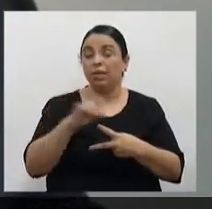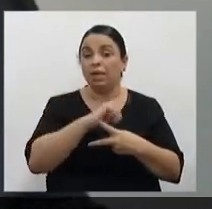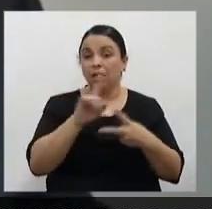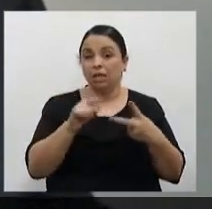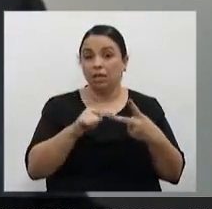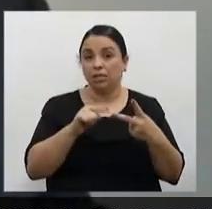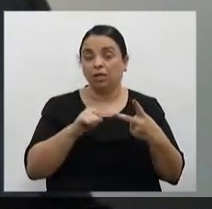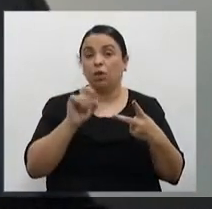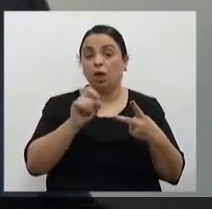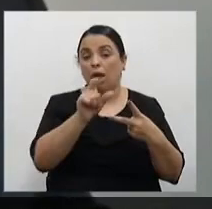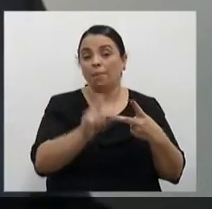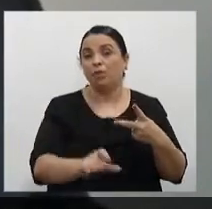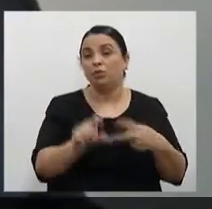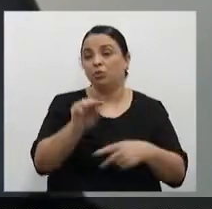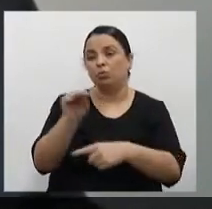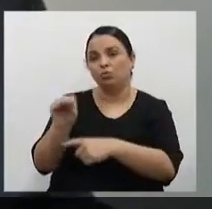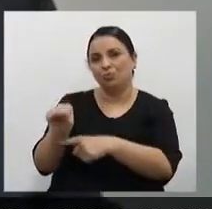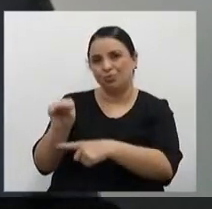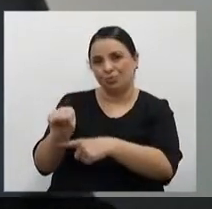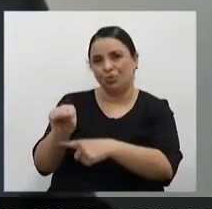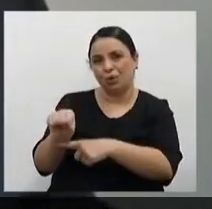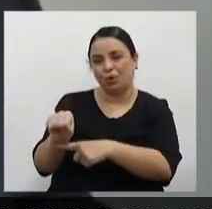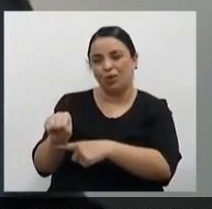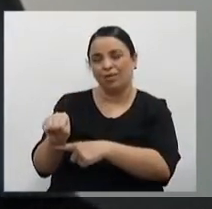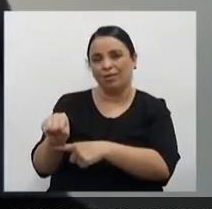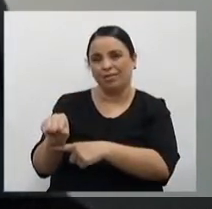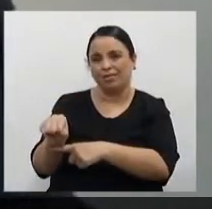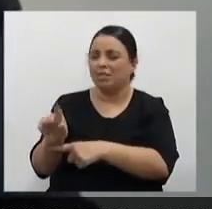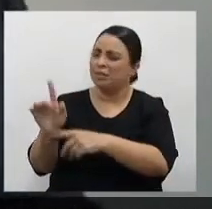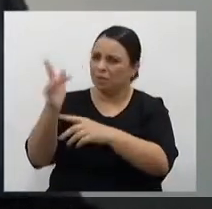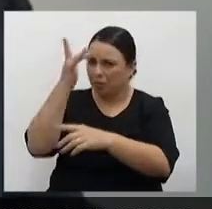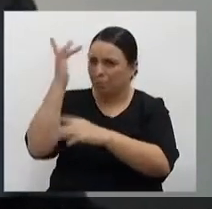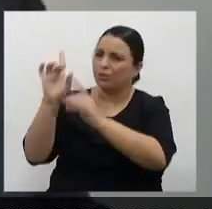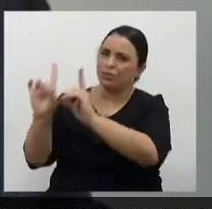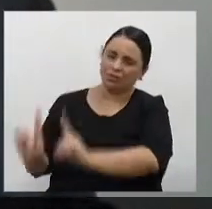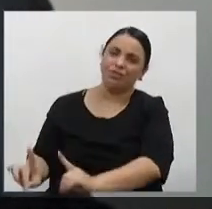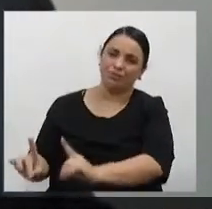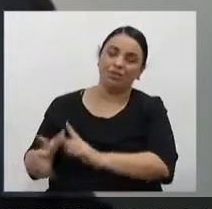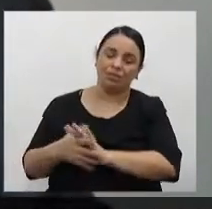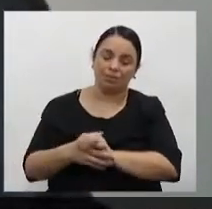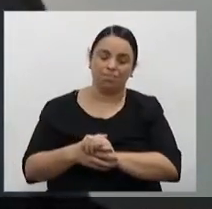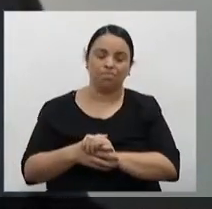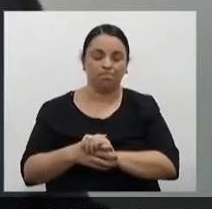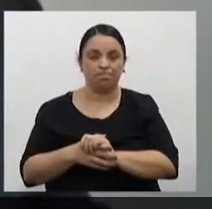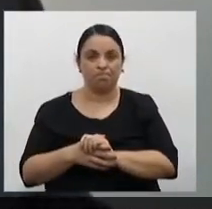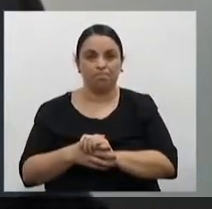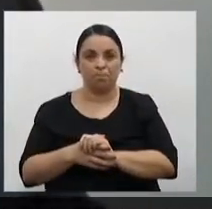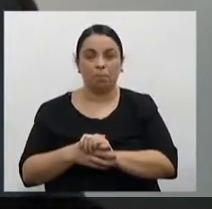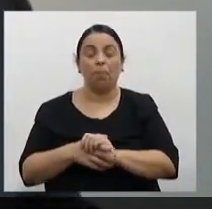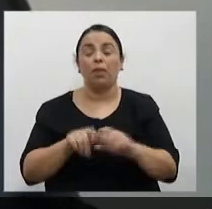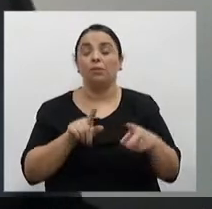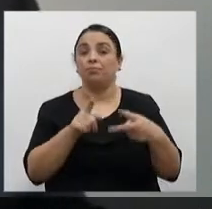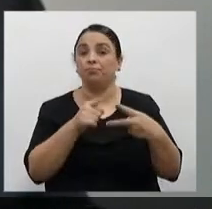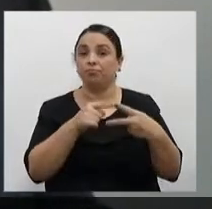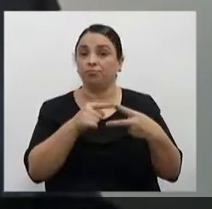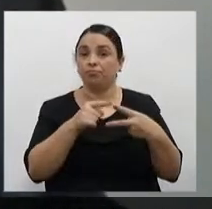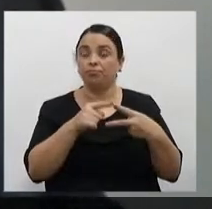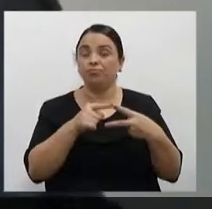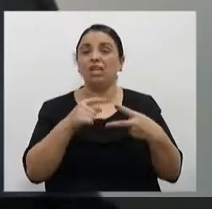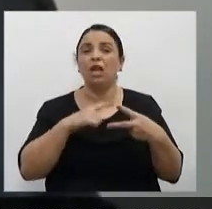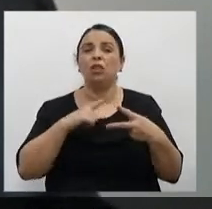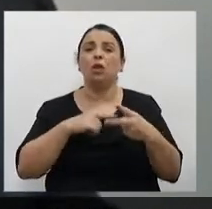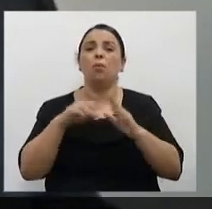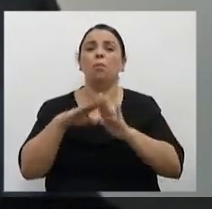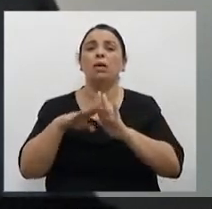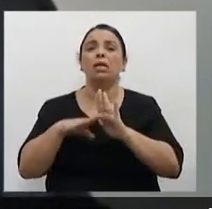os cuidadores, como dito aí pelos colegas que falaram antes. O BPC, eu estou com uma lista aqui